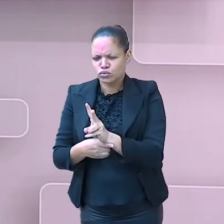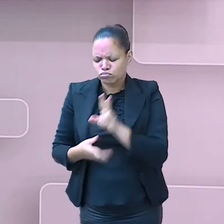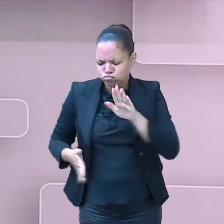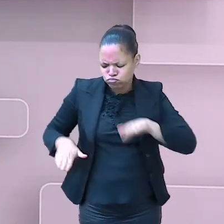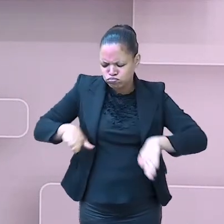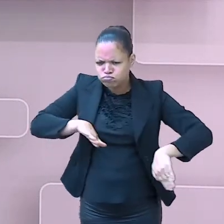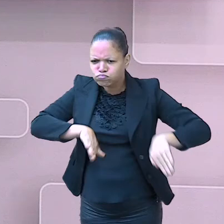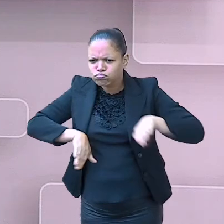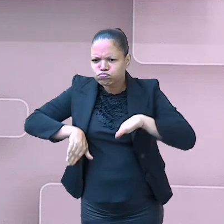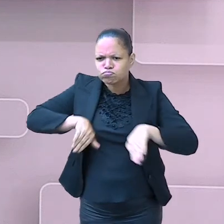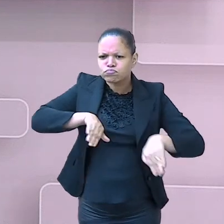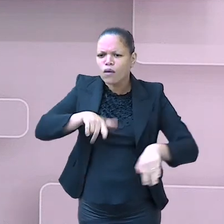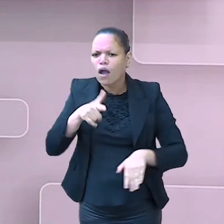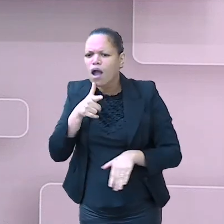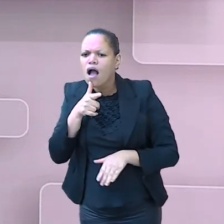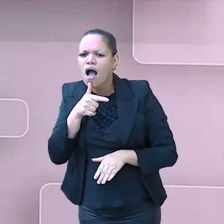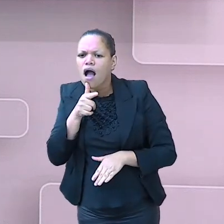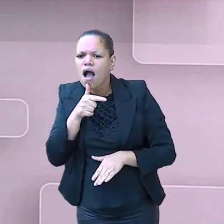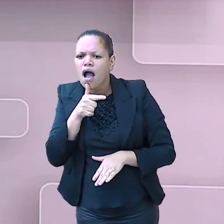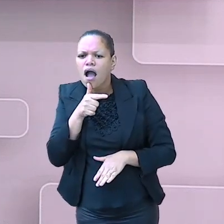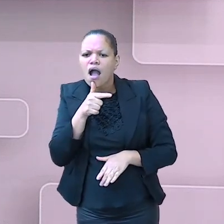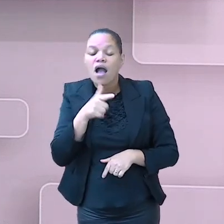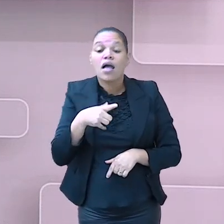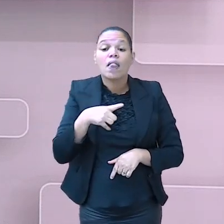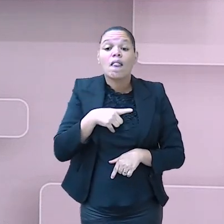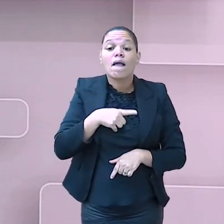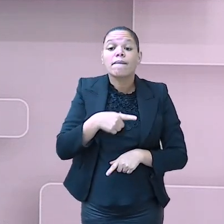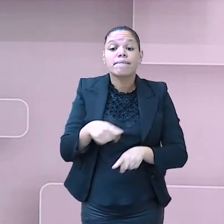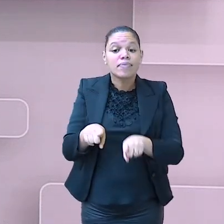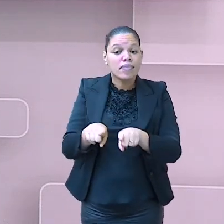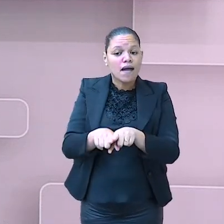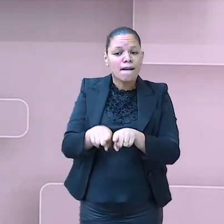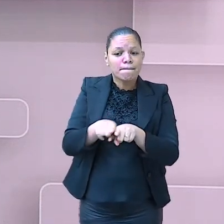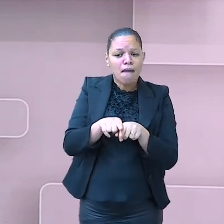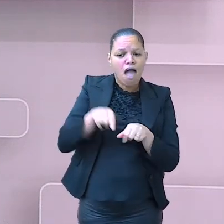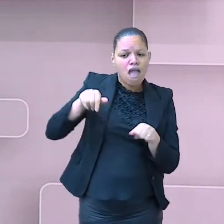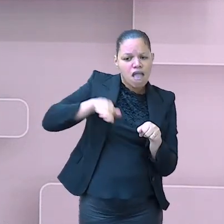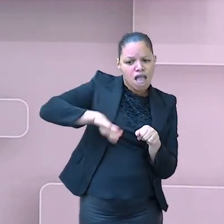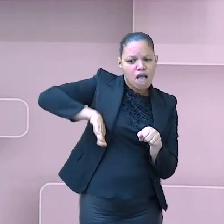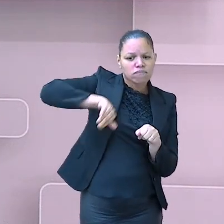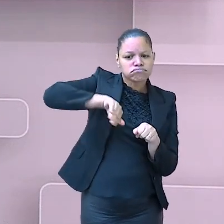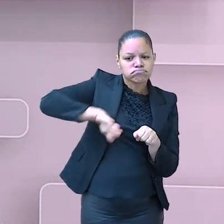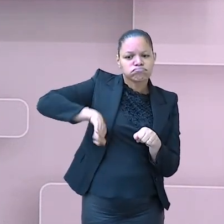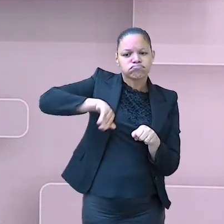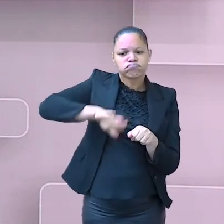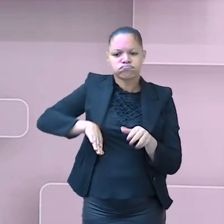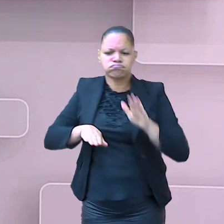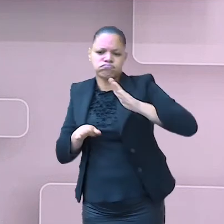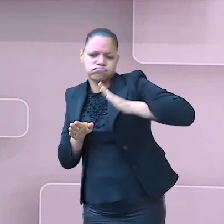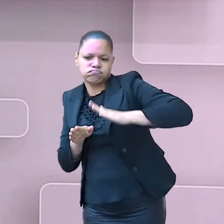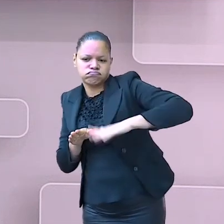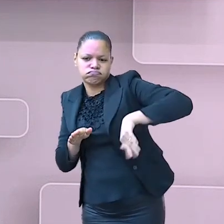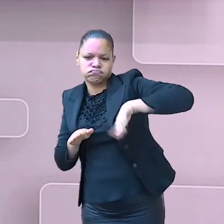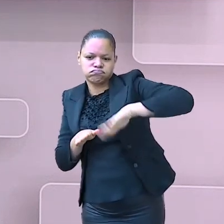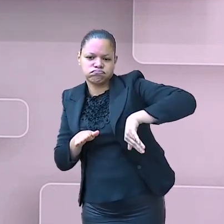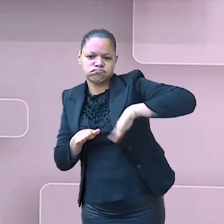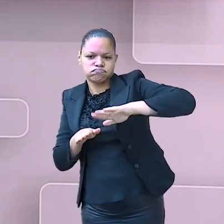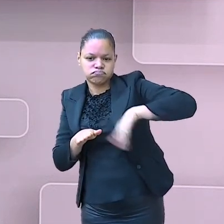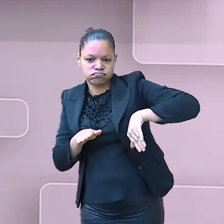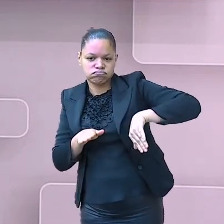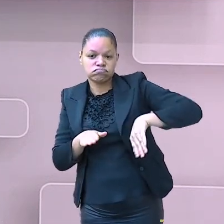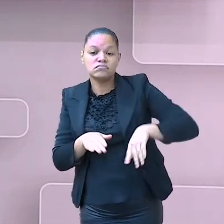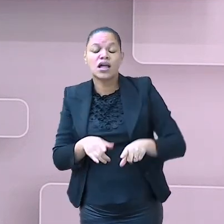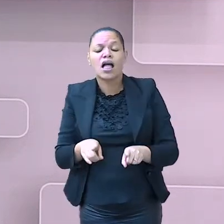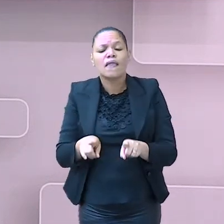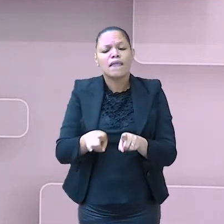têm nadadeiras e aí vem a diferença. O peixe cartilaginoso tem aquela pele